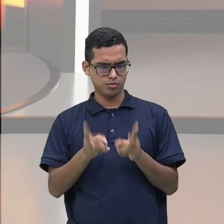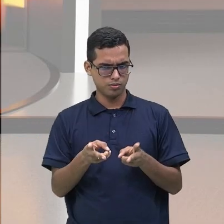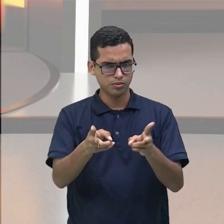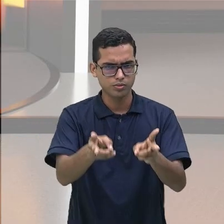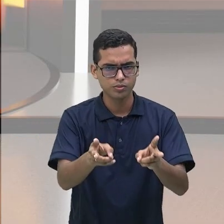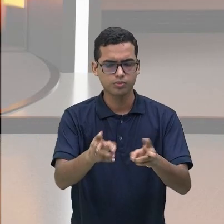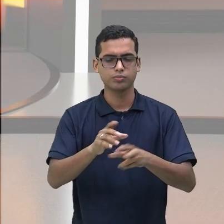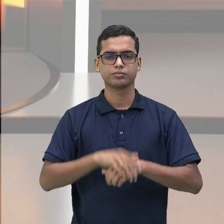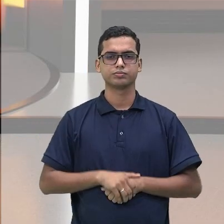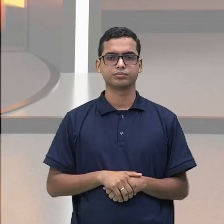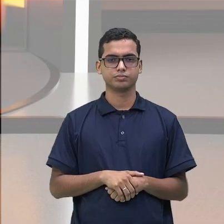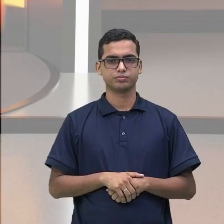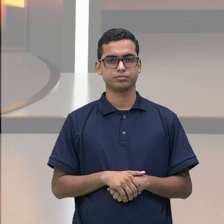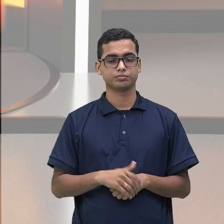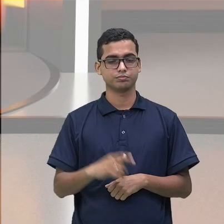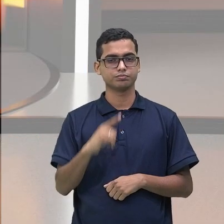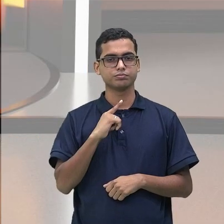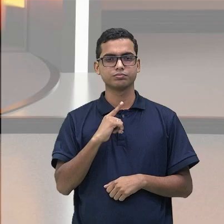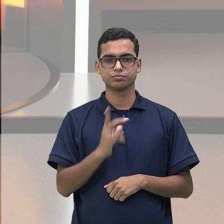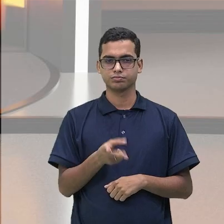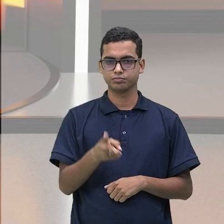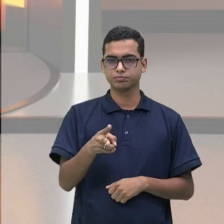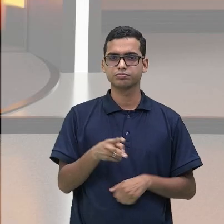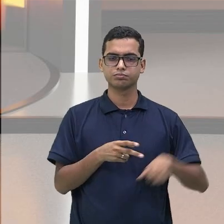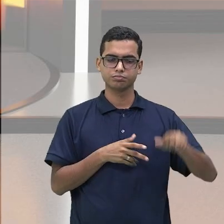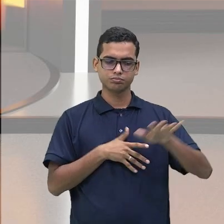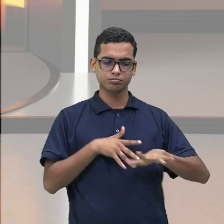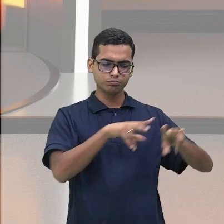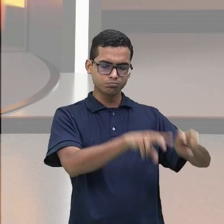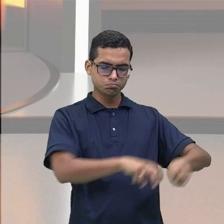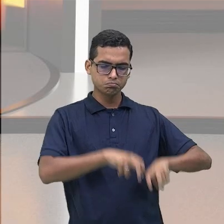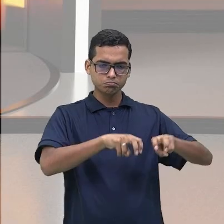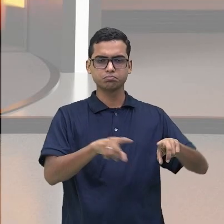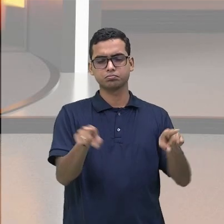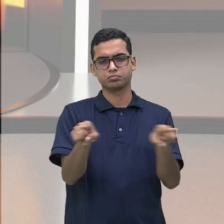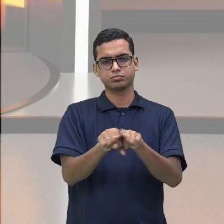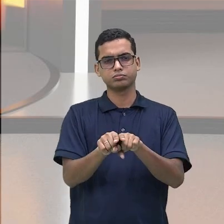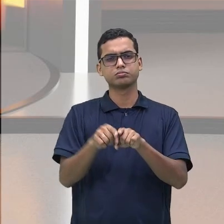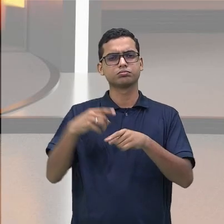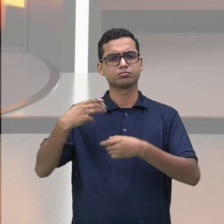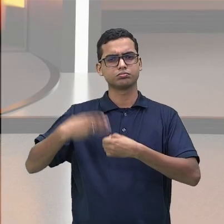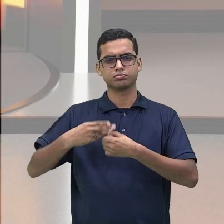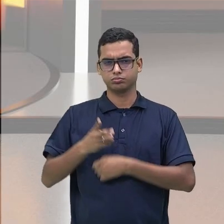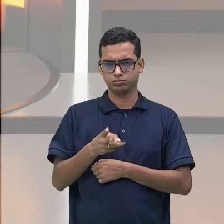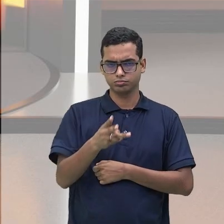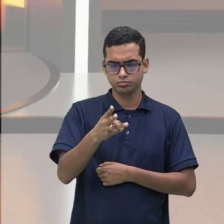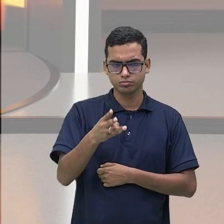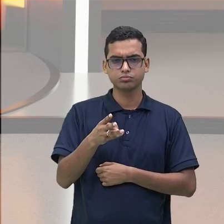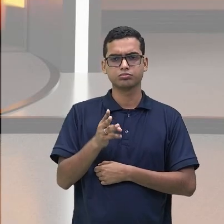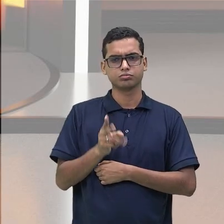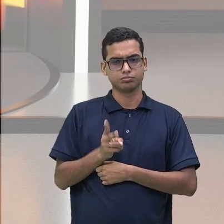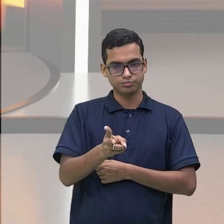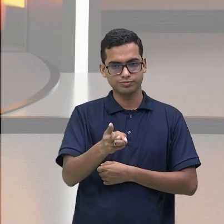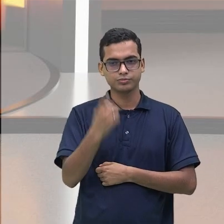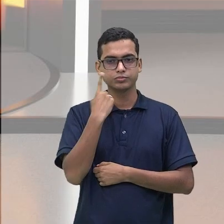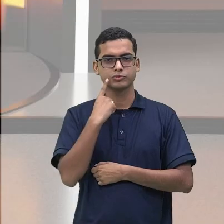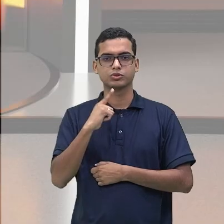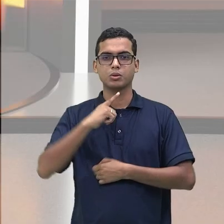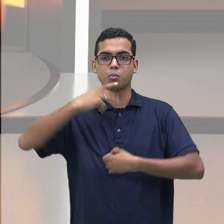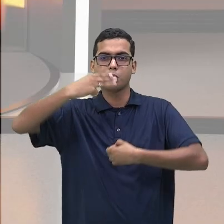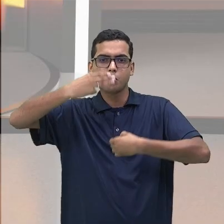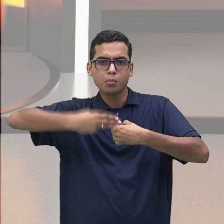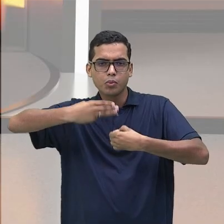somente urbana, também tem a área rural, tá? Também há aqueles municípios, gente, que são quase